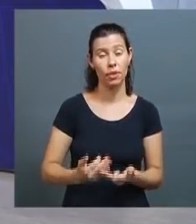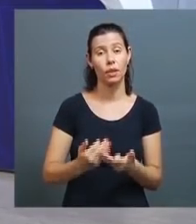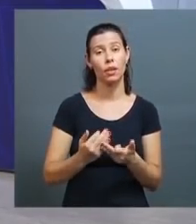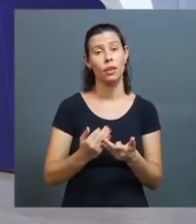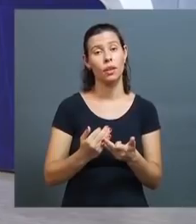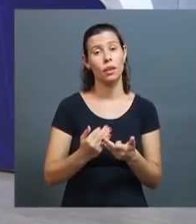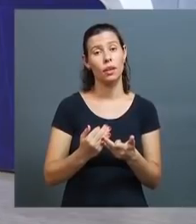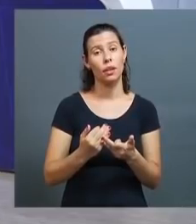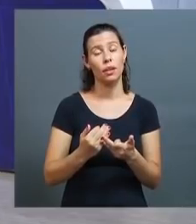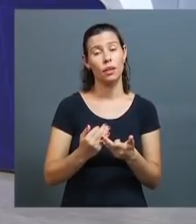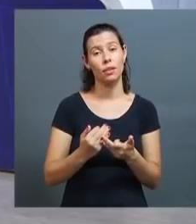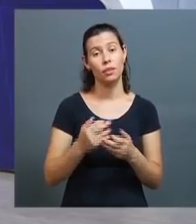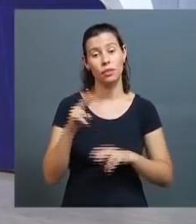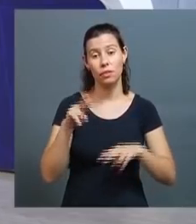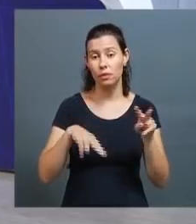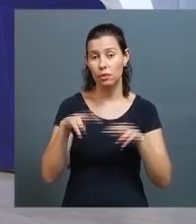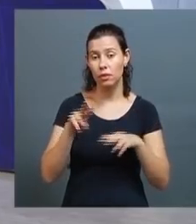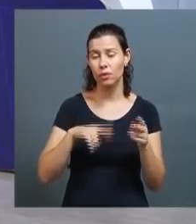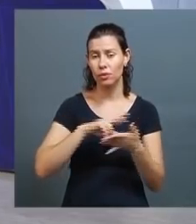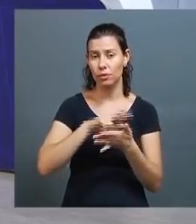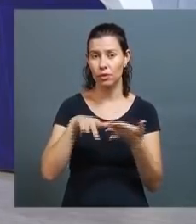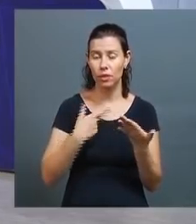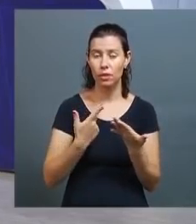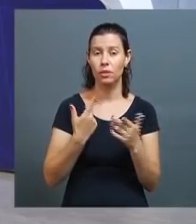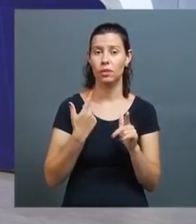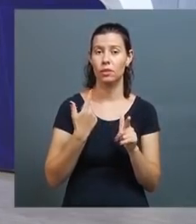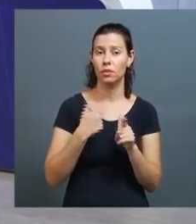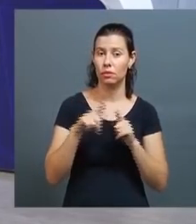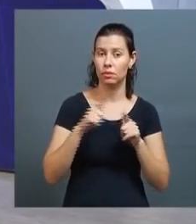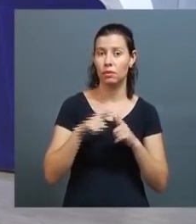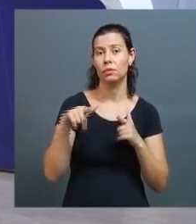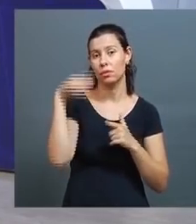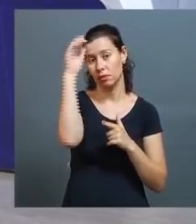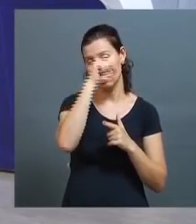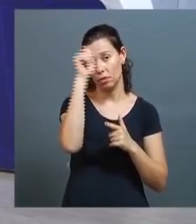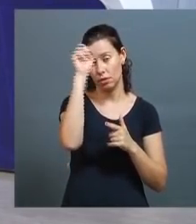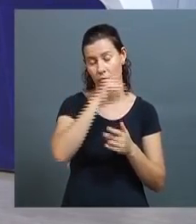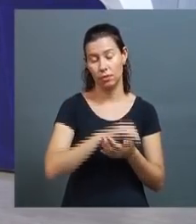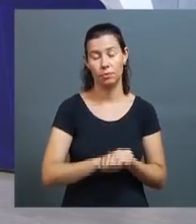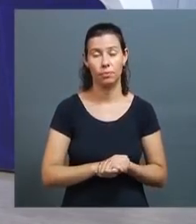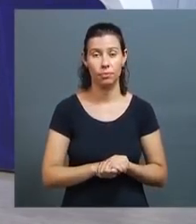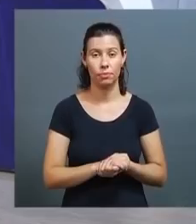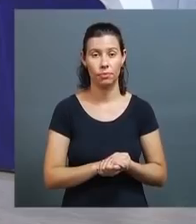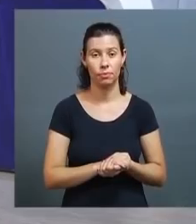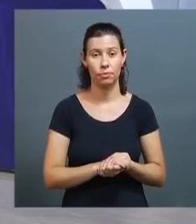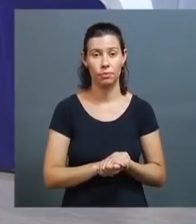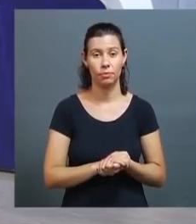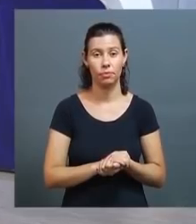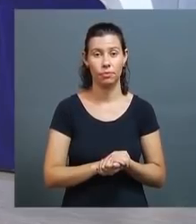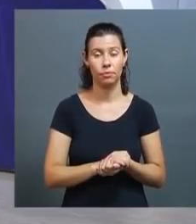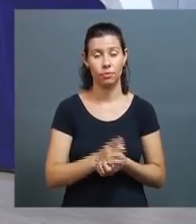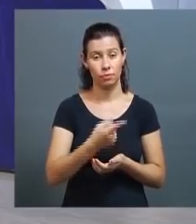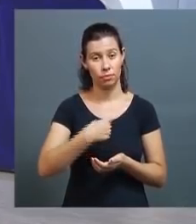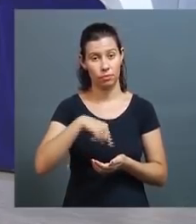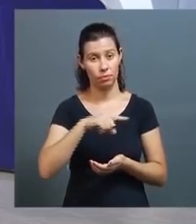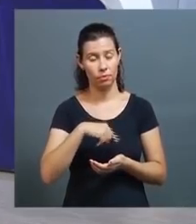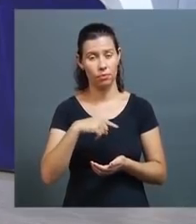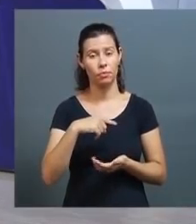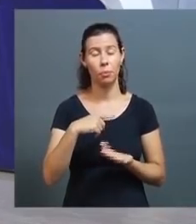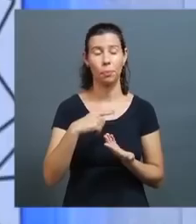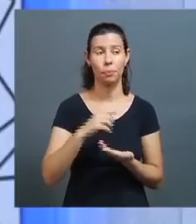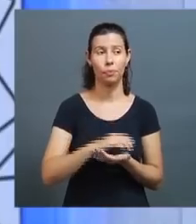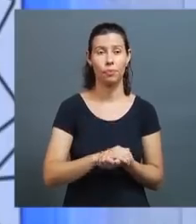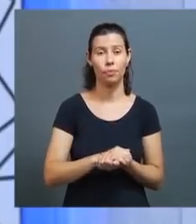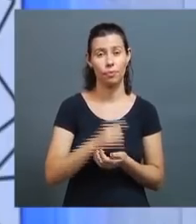analisar esse conjunto de fatores que podem causar uma dificuldade na aprendizagem, né? Isso, porque a gente não considera que